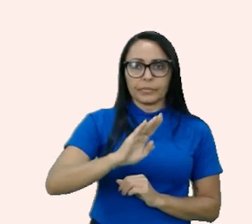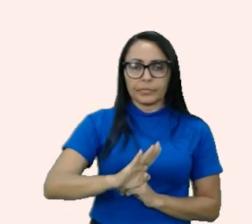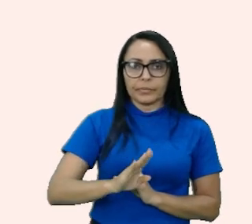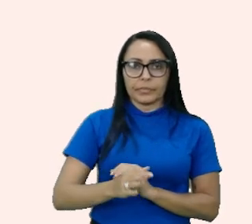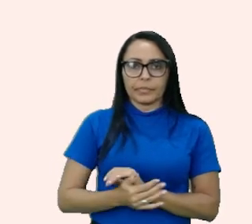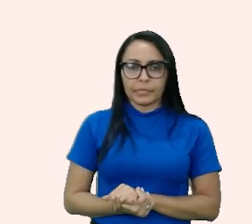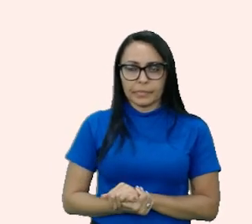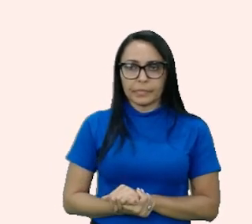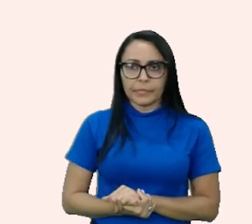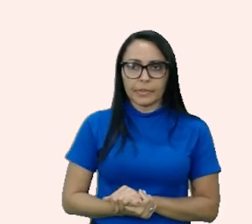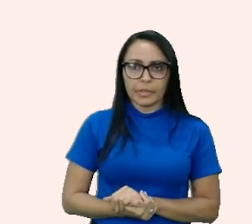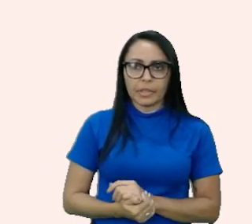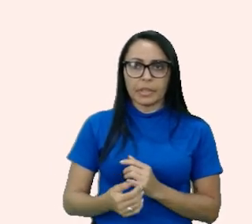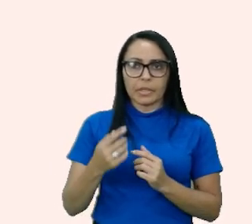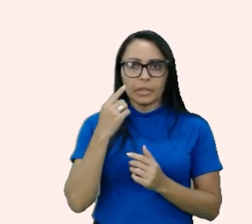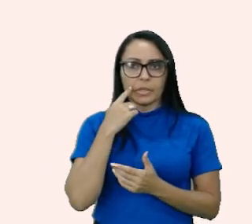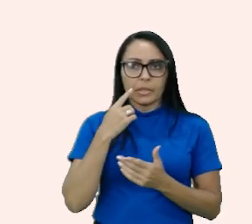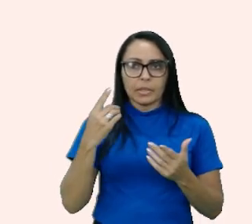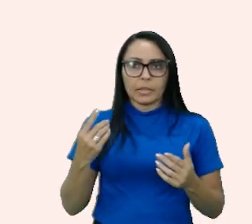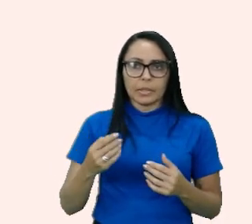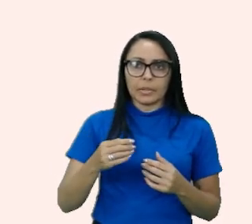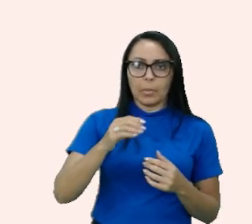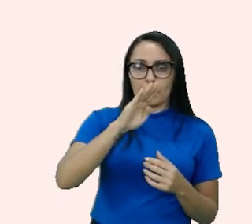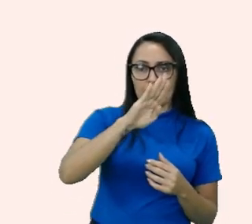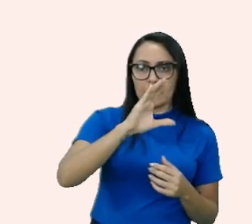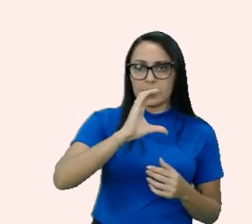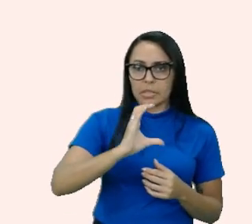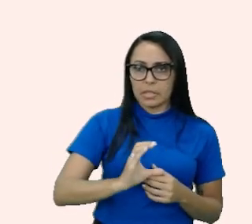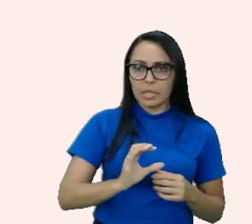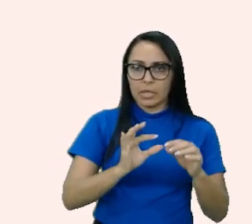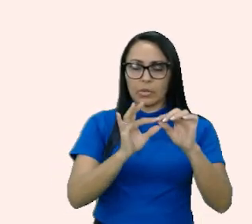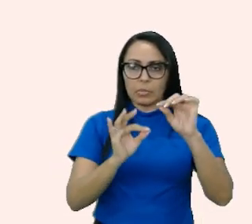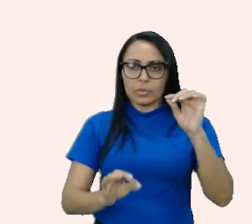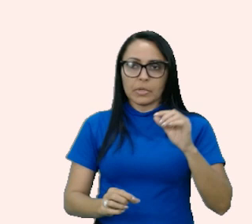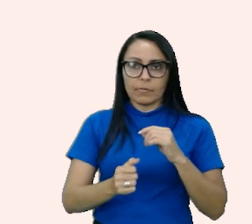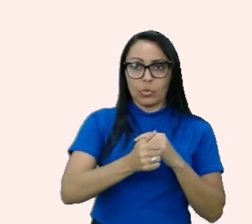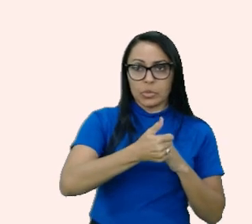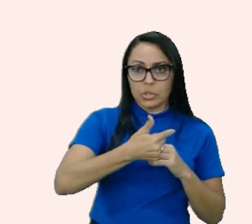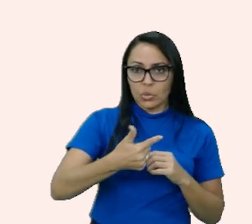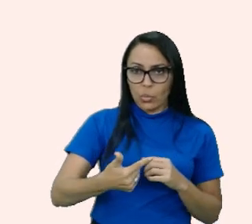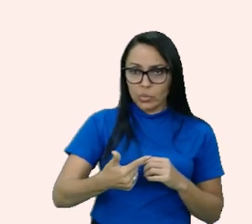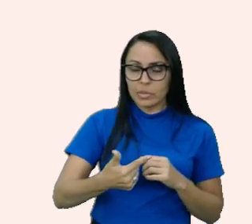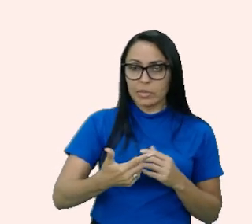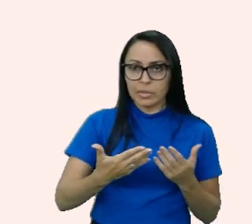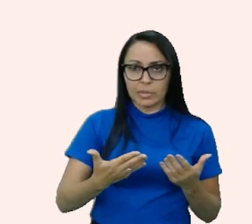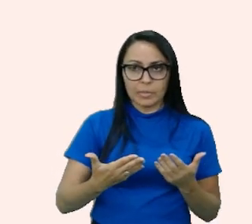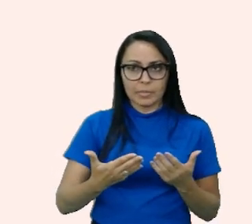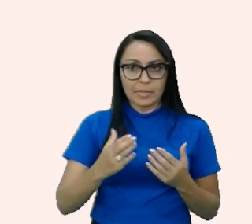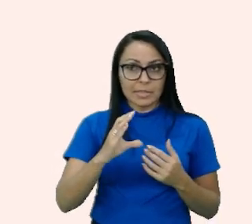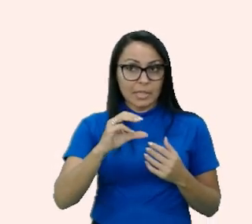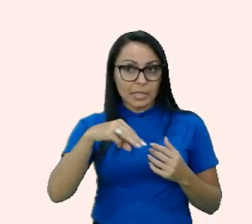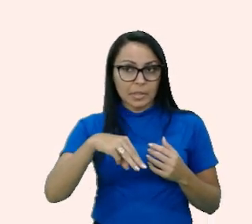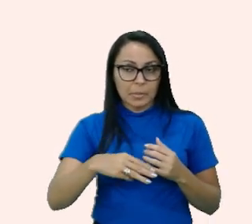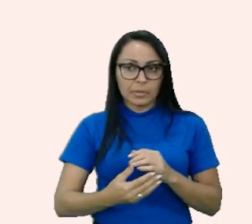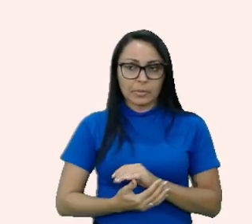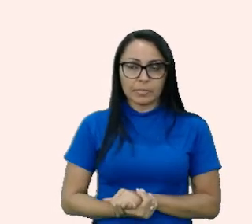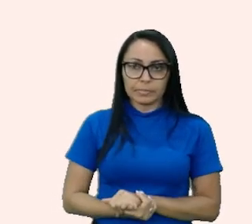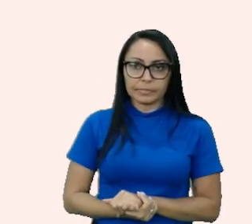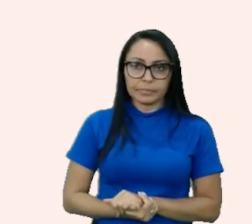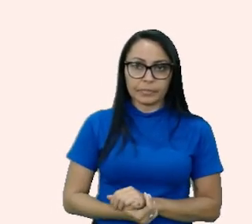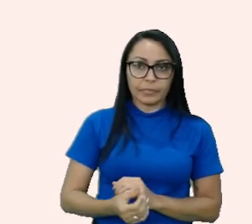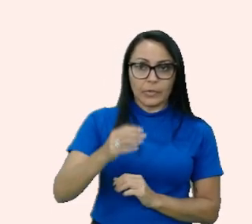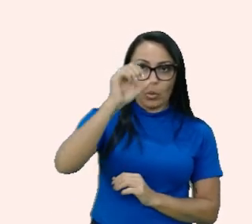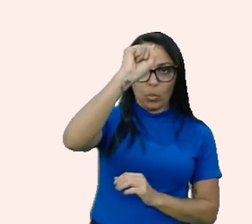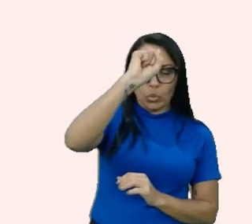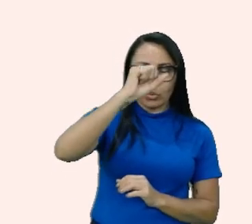centímetros, a medida do segmento BC como se fosse 12 centímetros, beleza? Então aqui, ó, 8 e aqui o